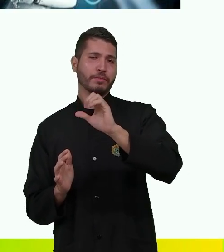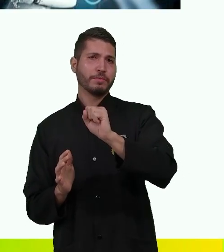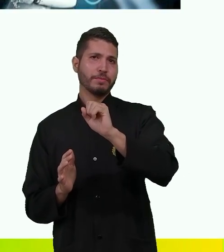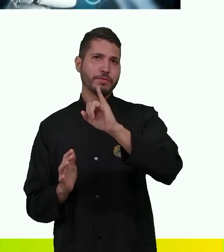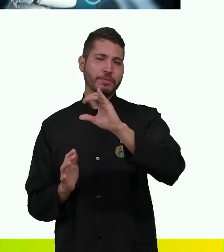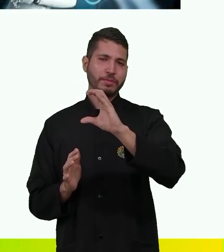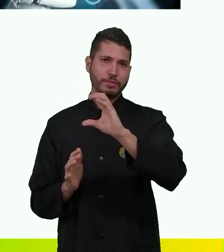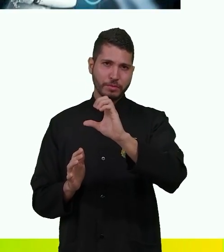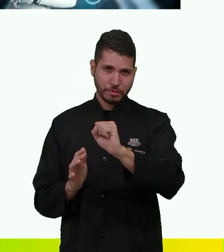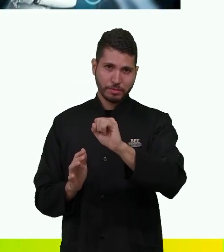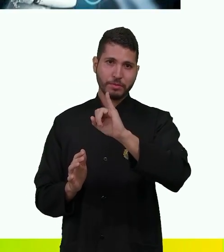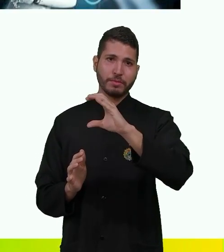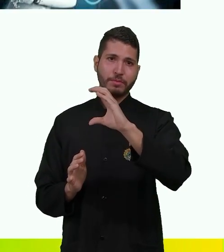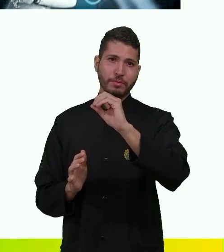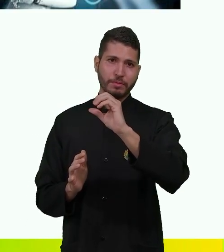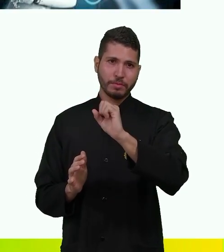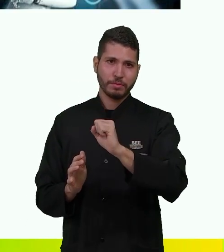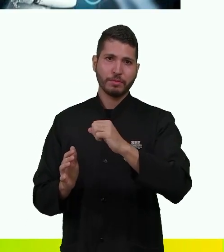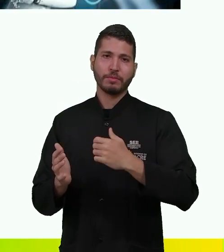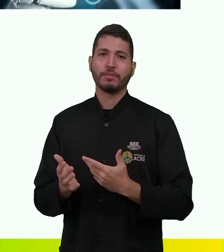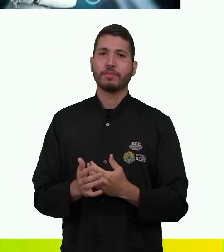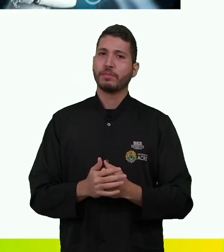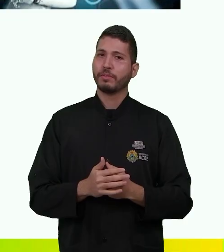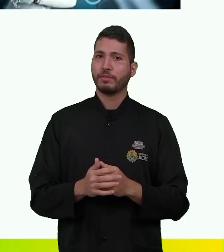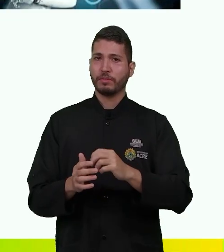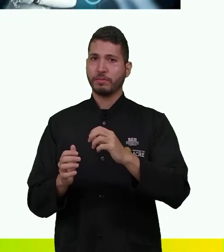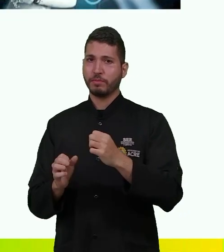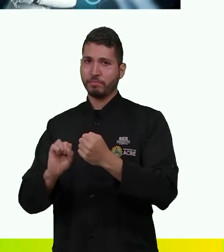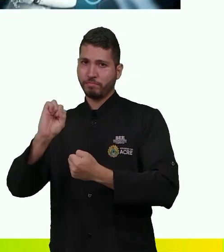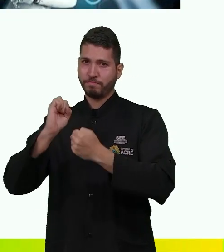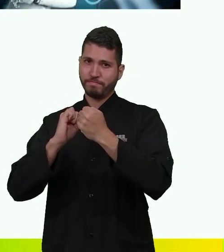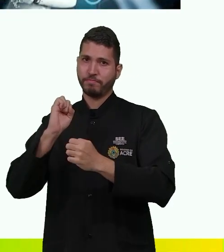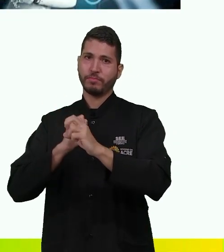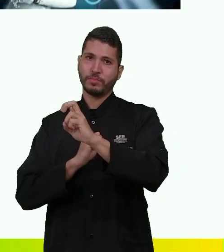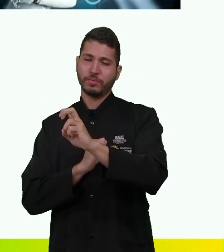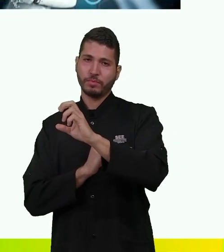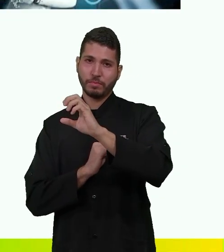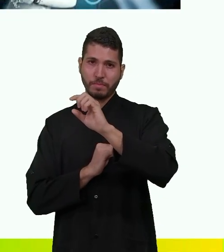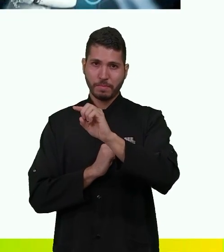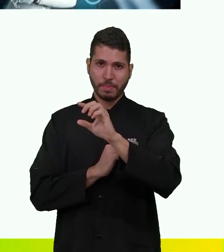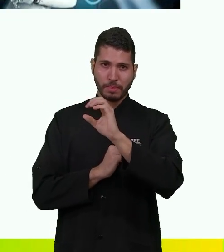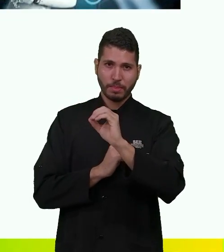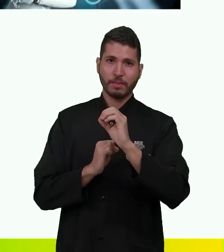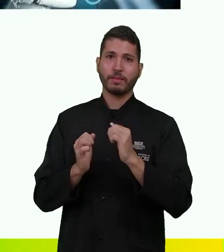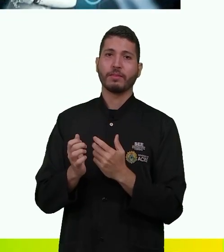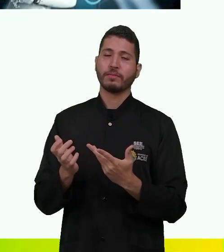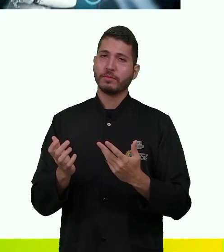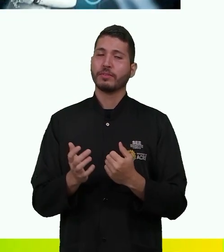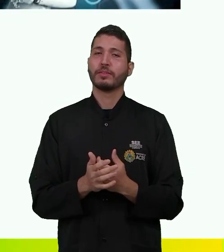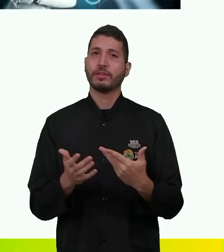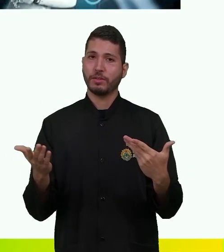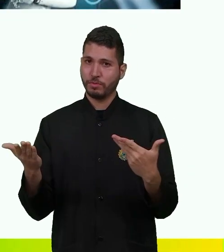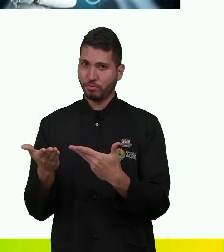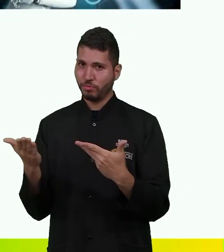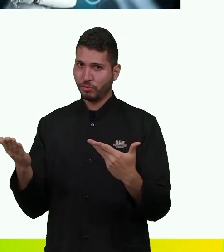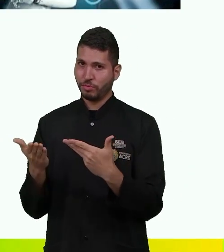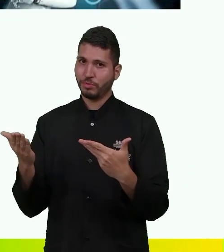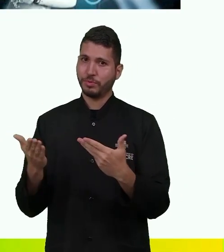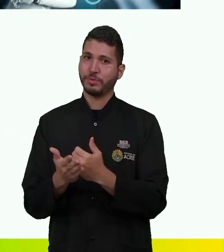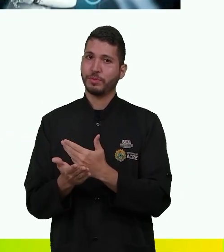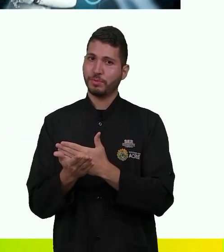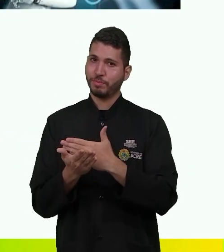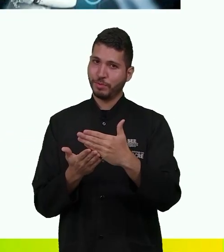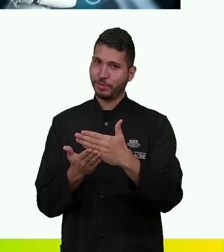ficar inteligentes. E a indústria 5.0, que é o que nós estamos vivendo atualmente, a partir dos anos